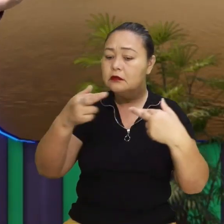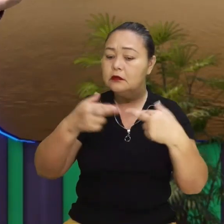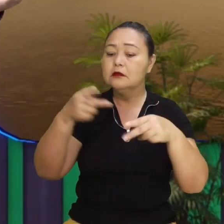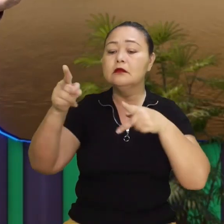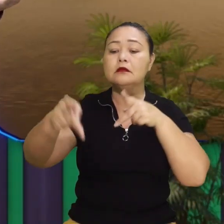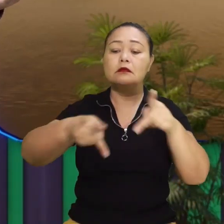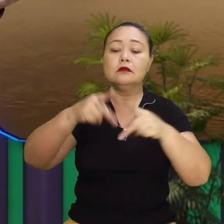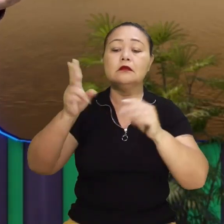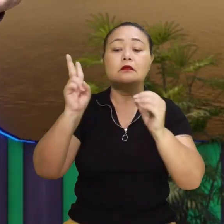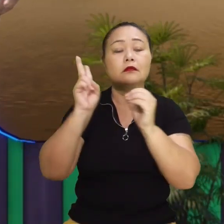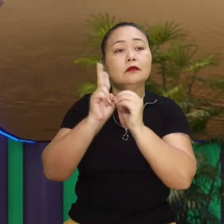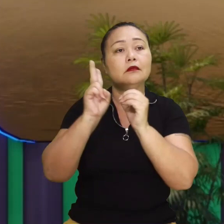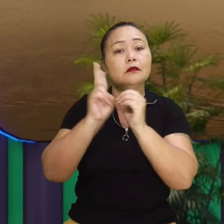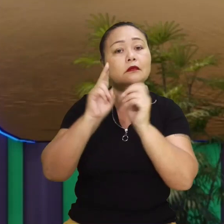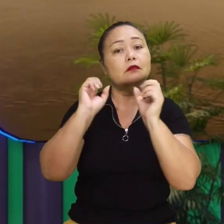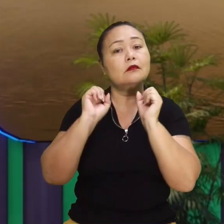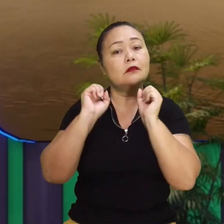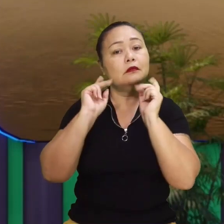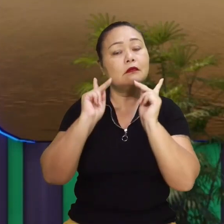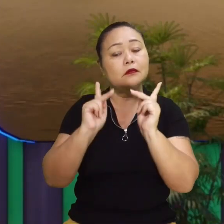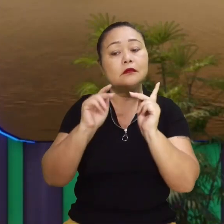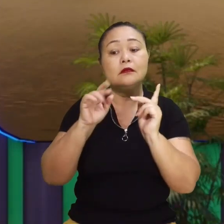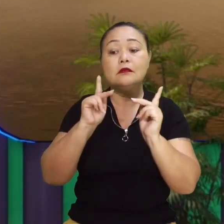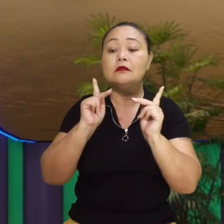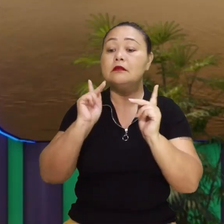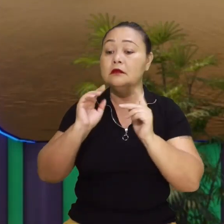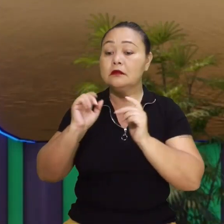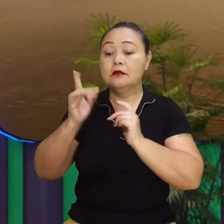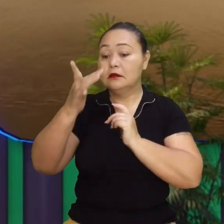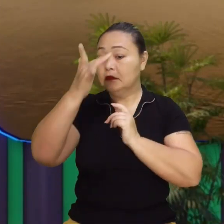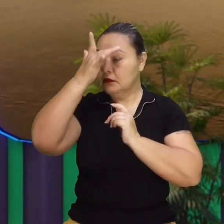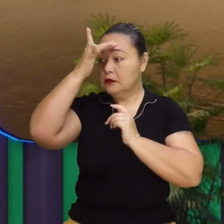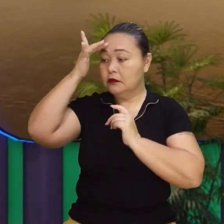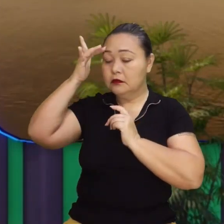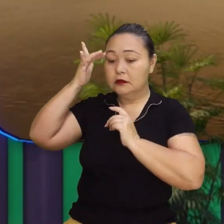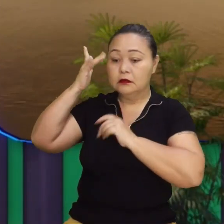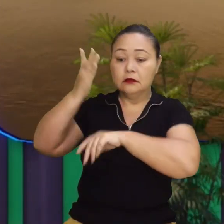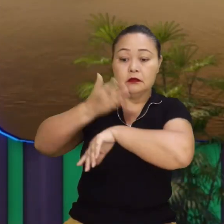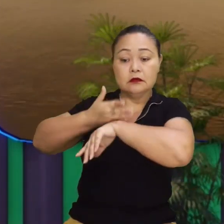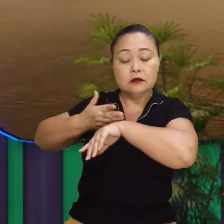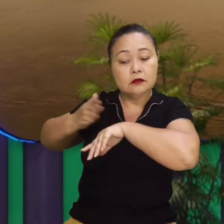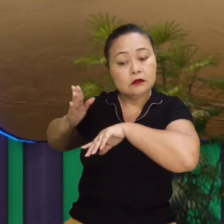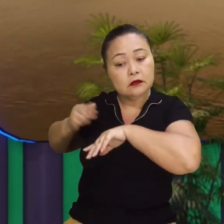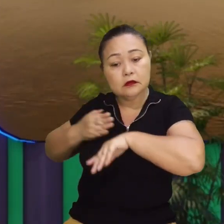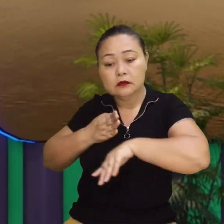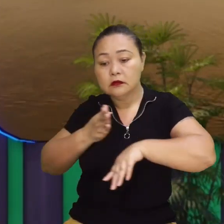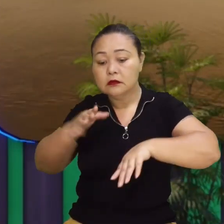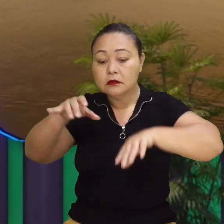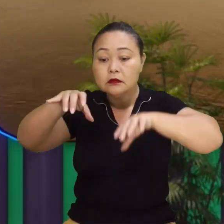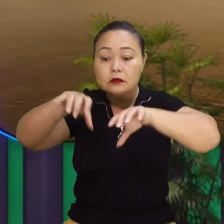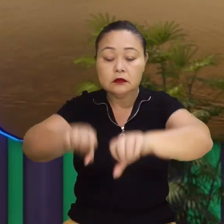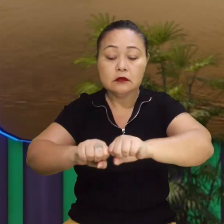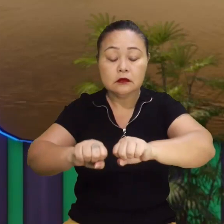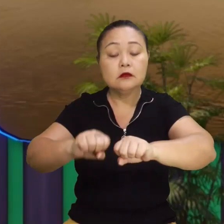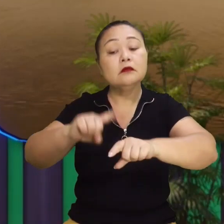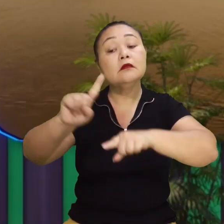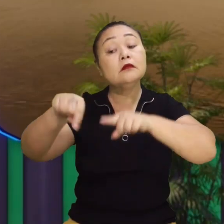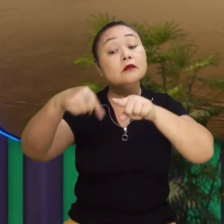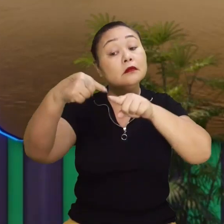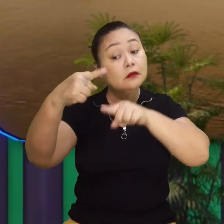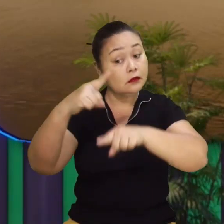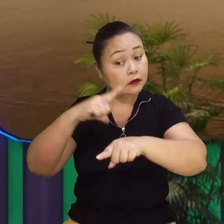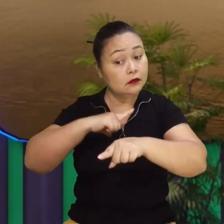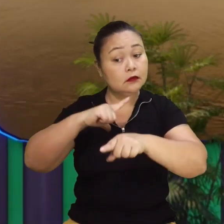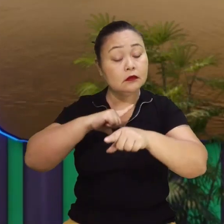povos indígenas Ok a ocupação humana dos não indígenas vai ter Impacto